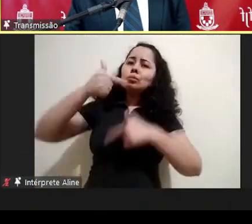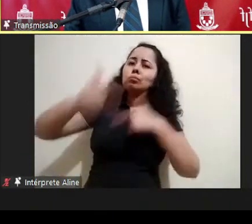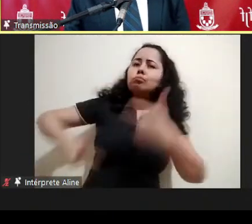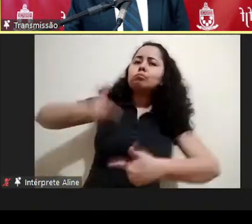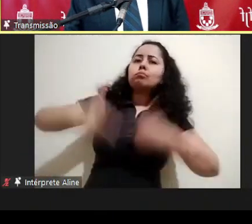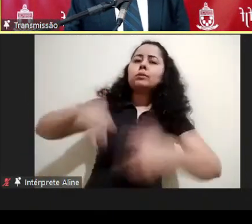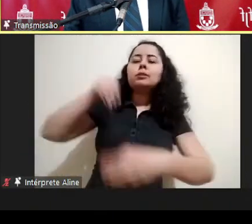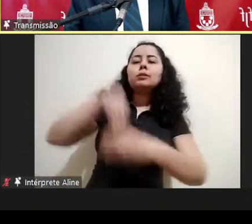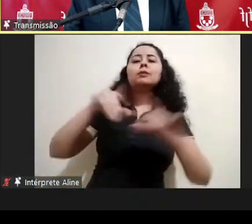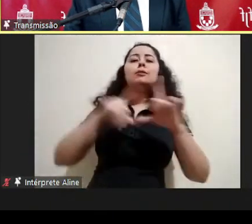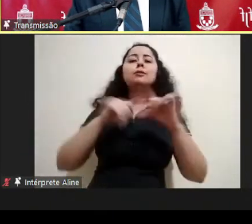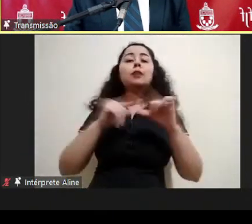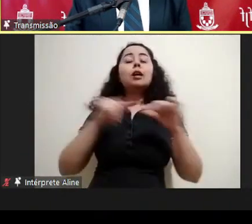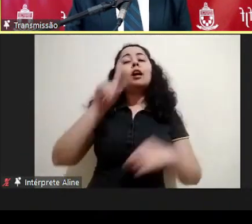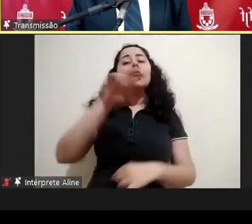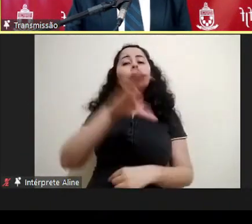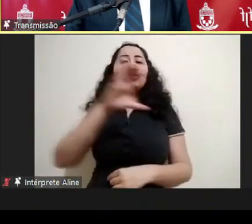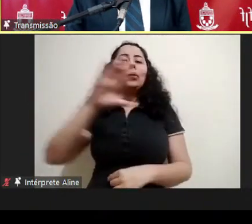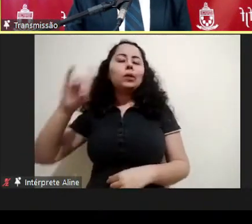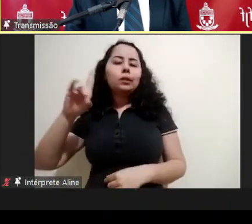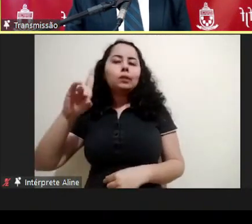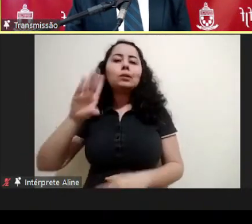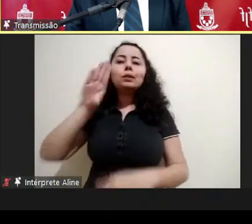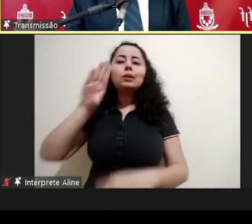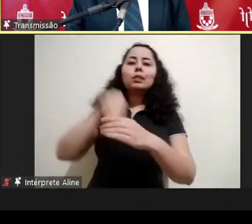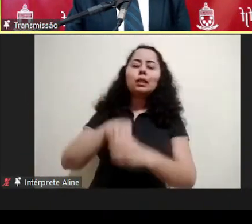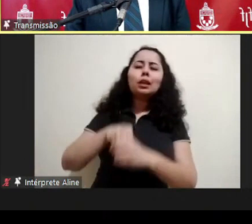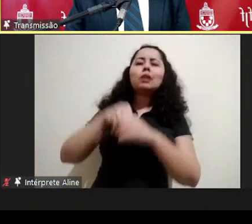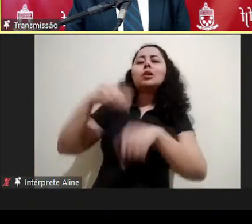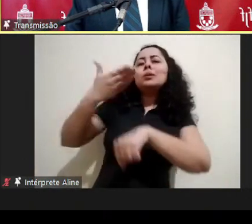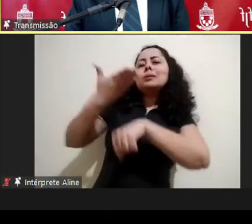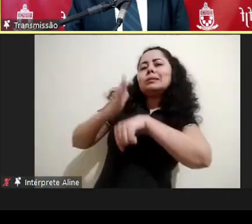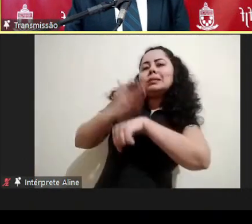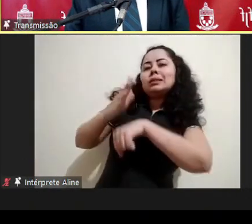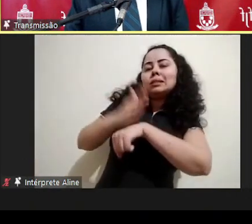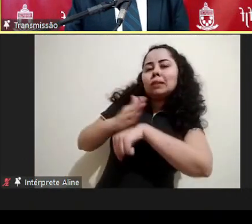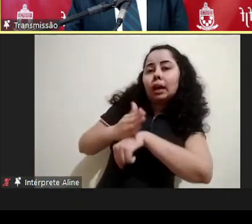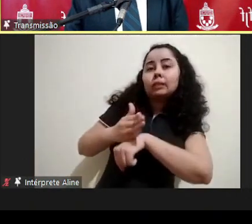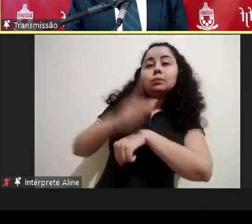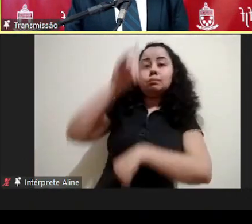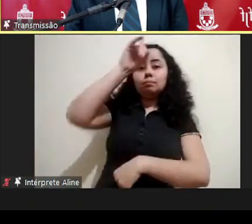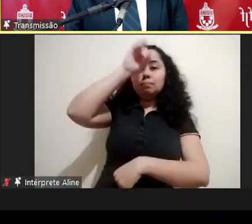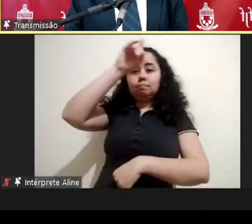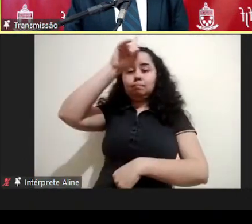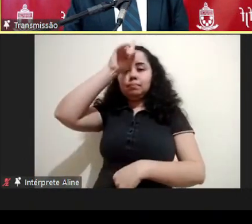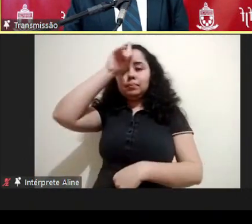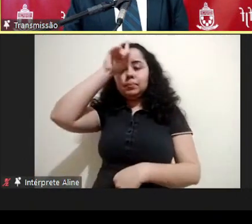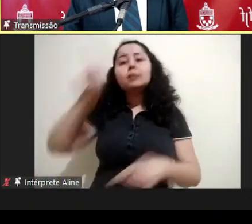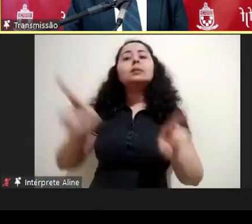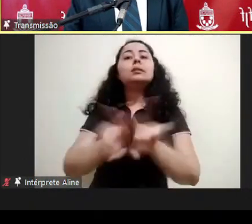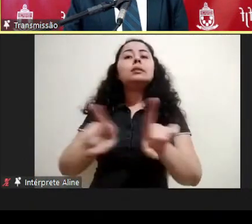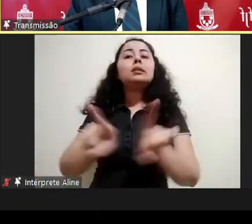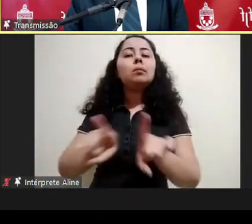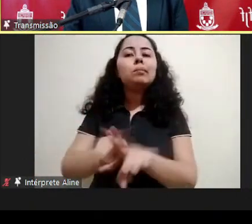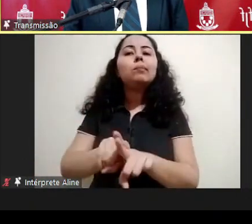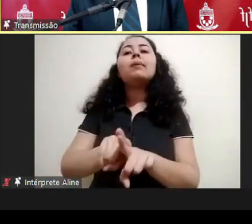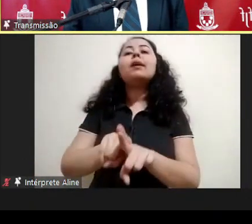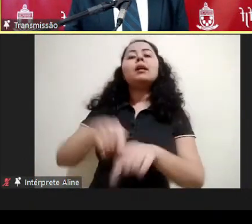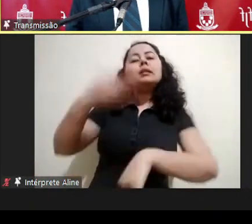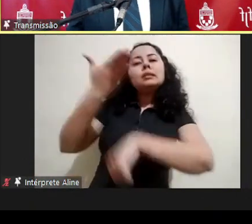da residência em clínica médica, de 86 a 90, e da residência em pneumologia, de 88